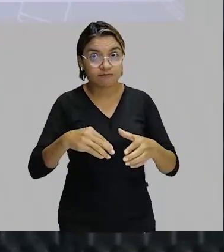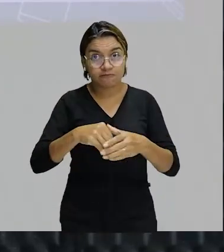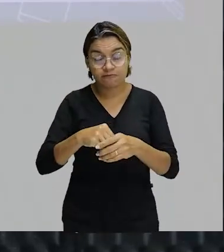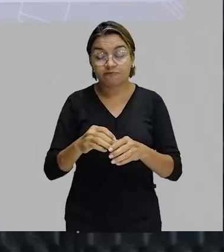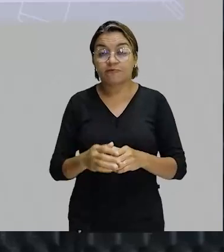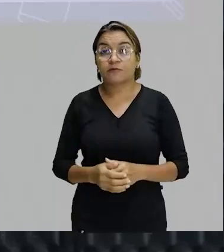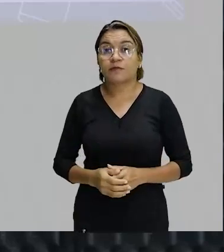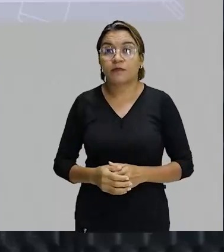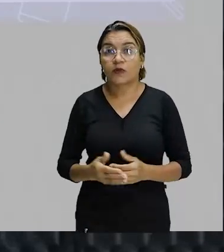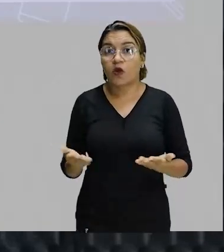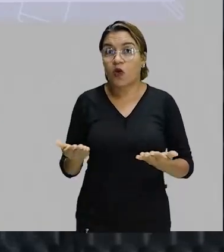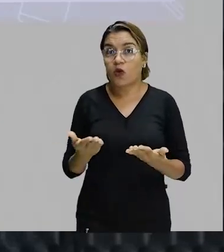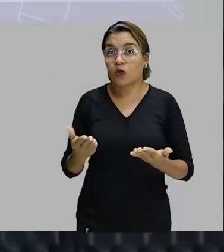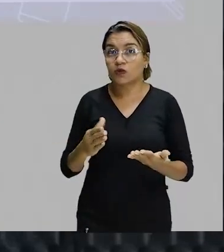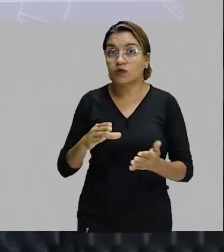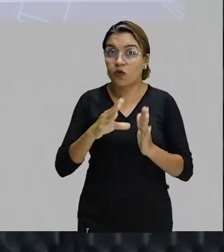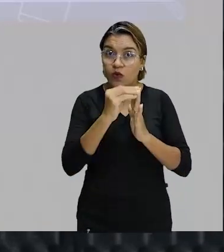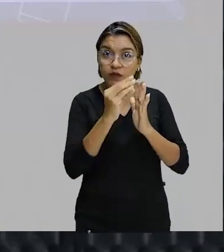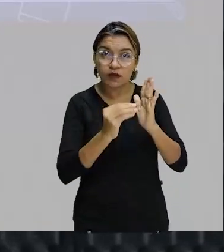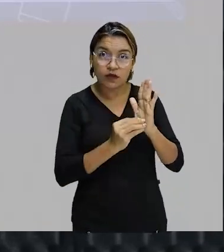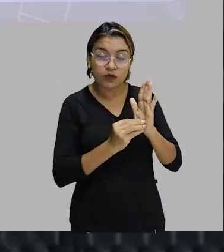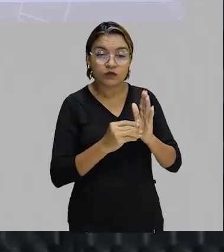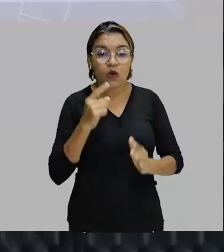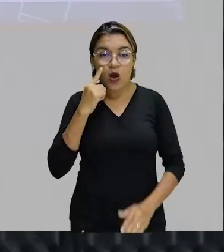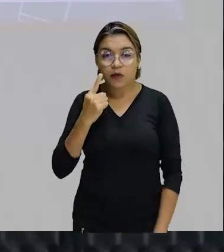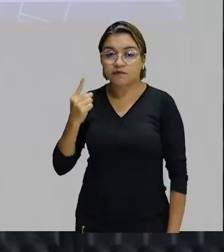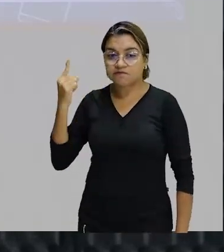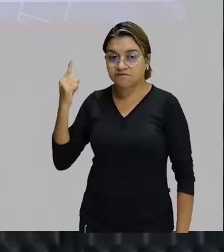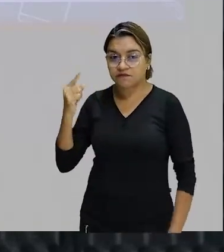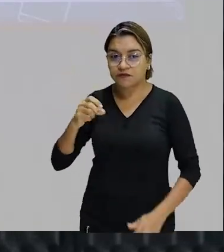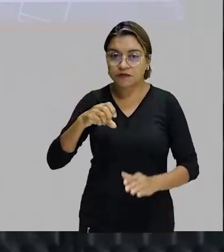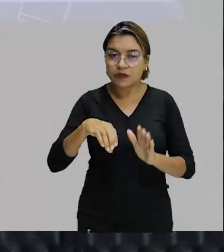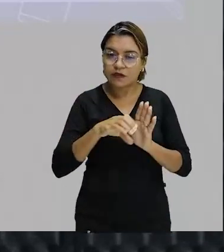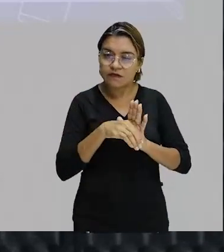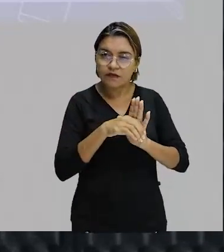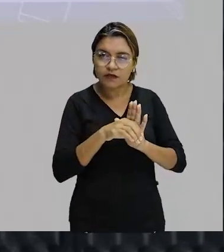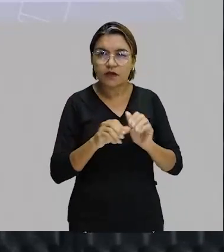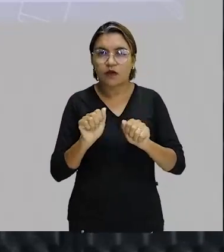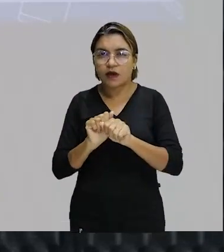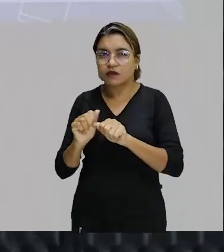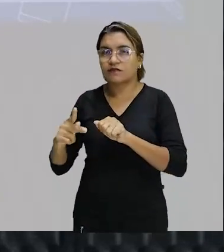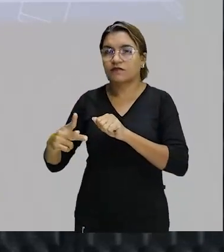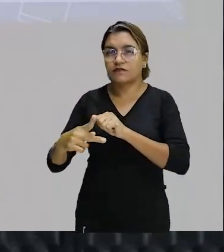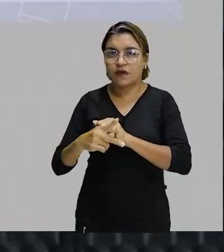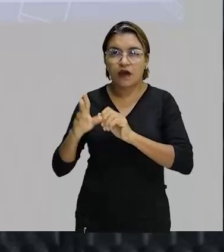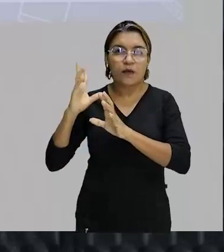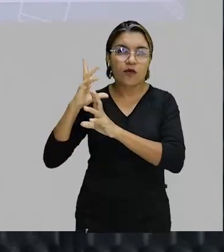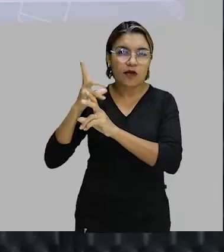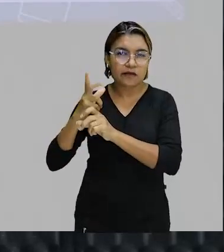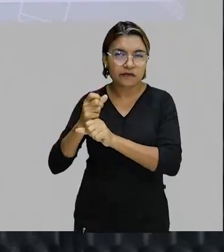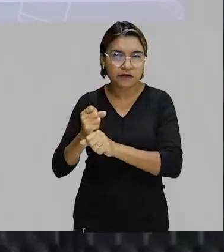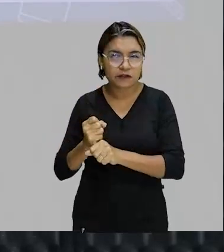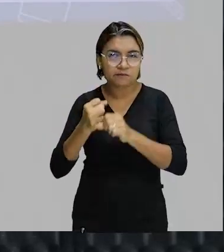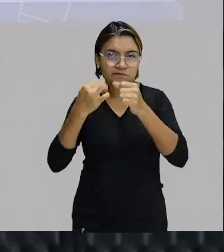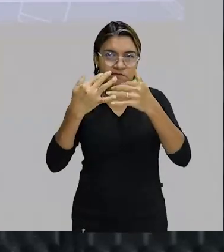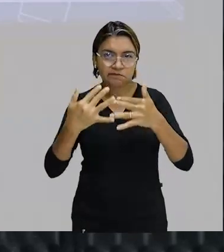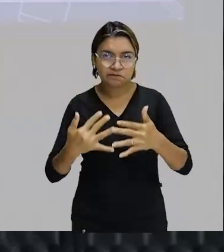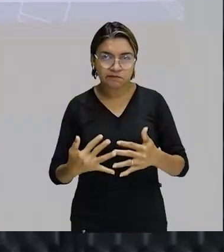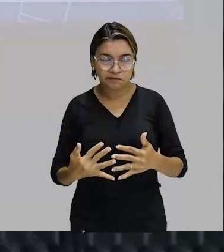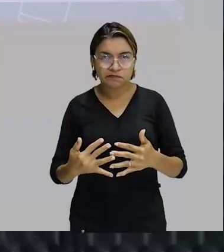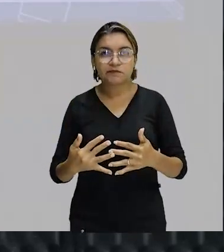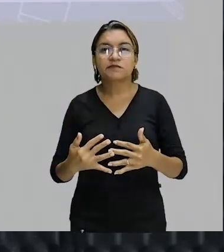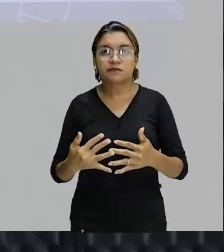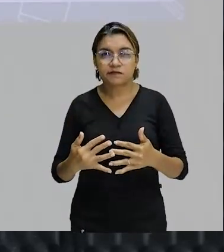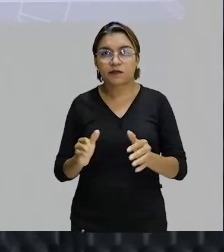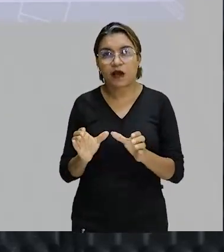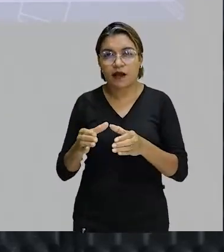roteiro de hoje, nós vamos ter o seguinte: uma definição dos advérbios para revisar, para tratar um pouquinho dessa definição do que é